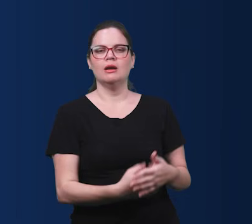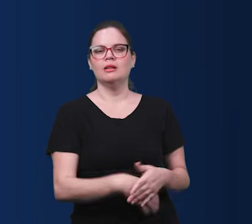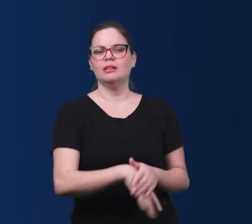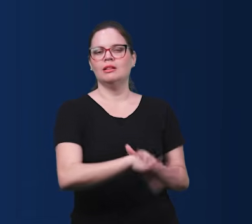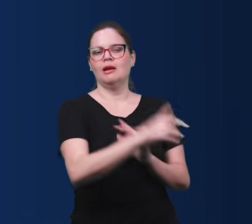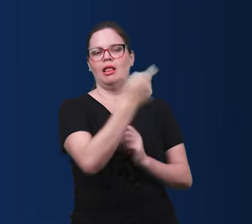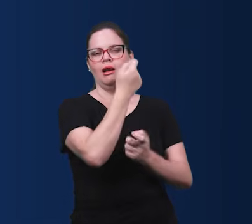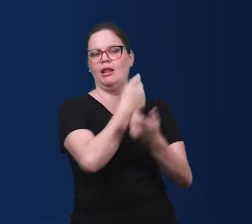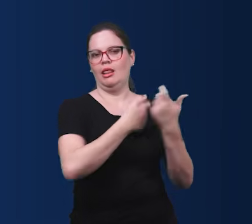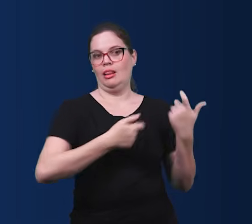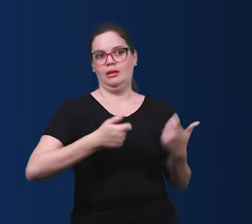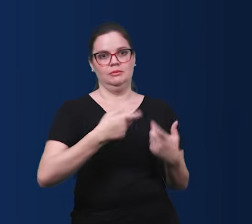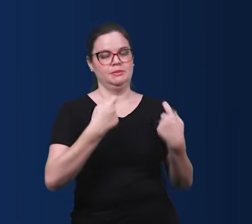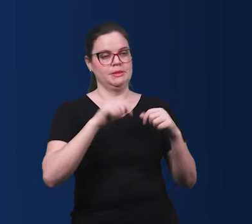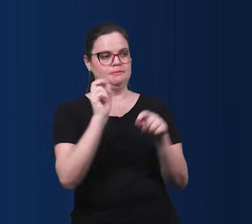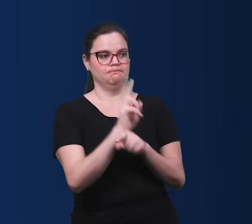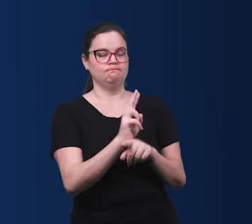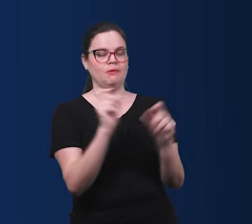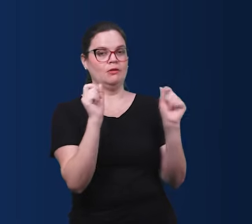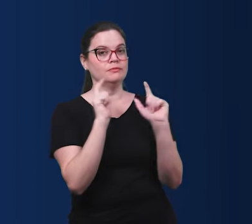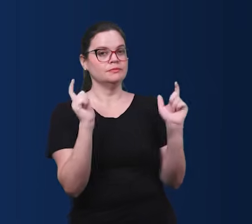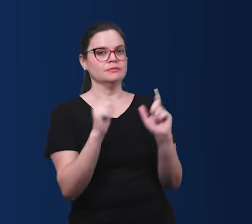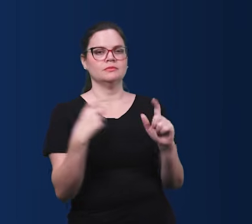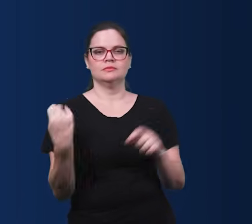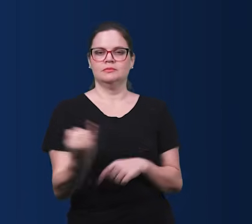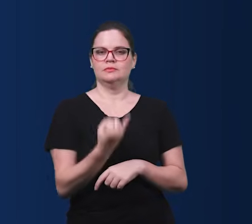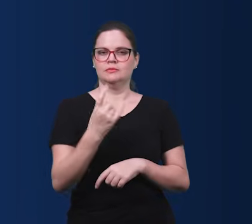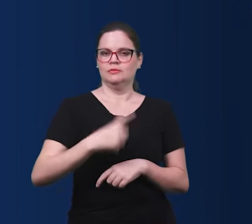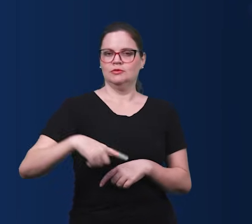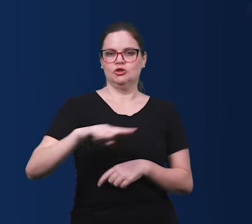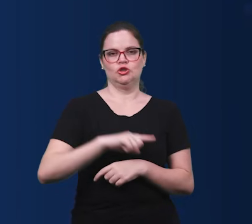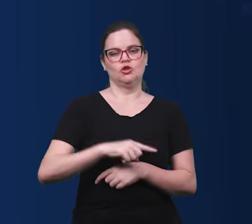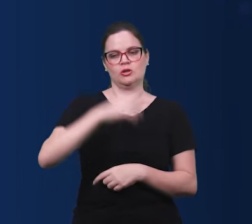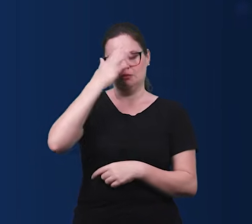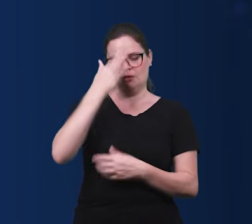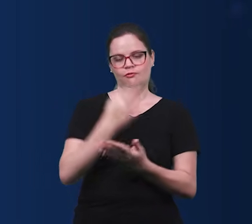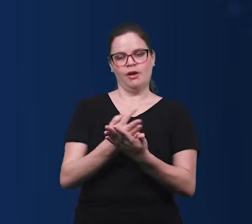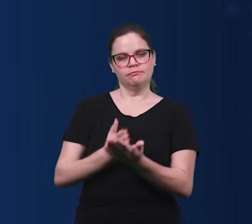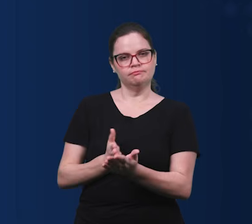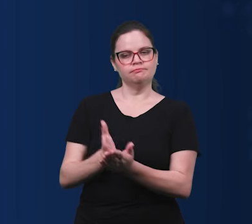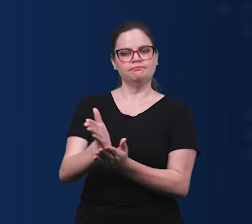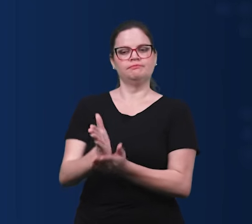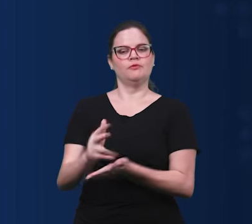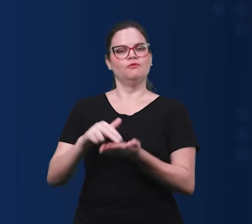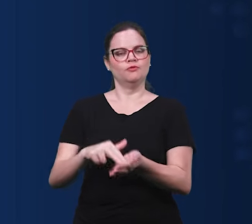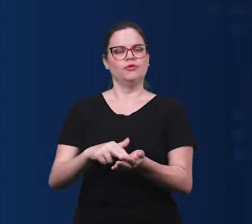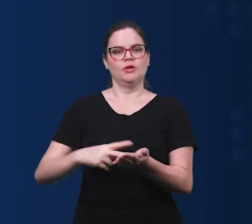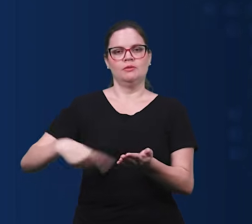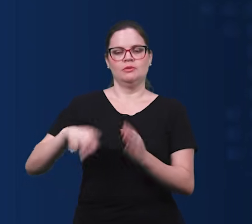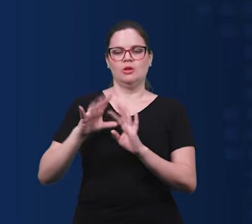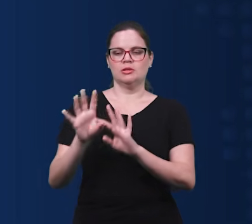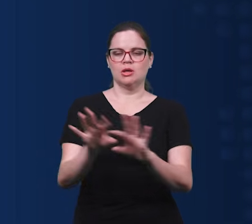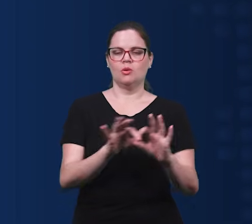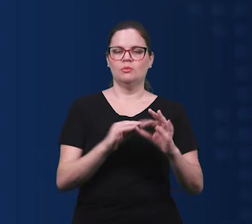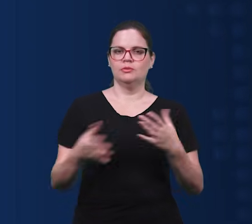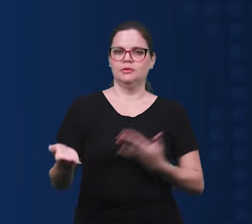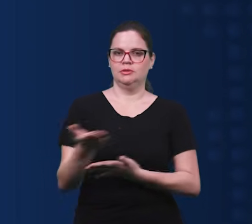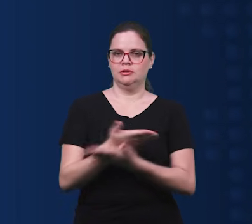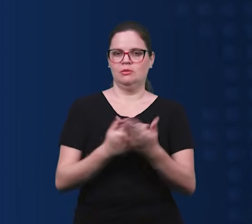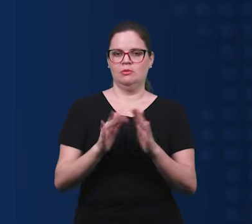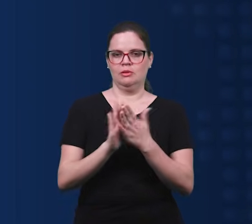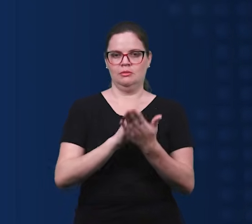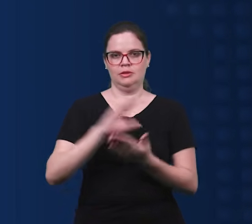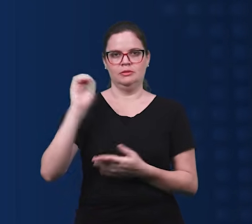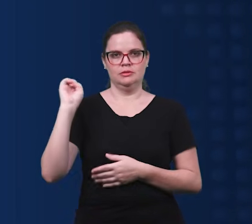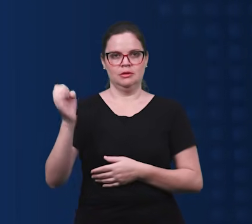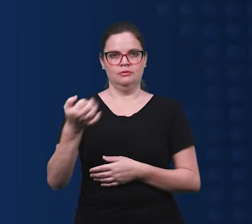dias. Portanto, isso reforça a importância de permanecermos firmes na fé, em comunhão com a palavra